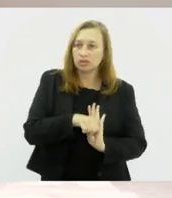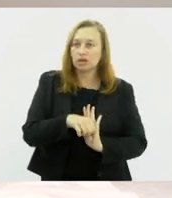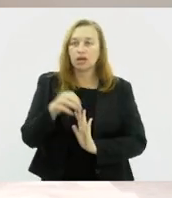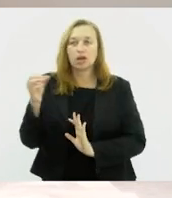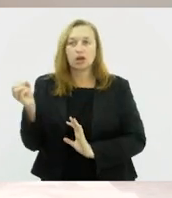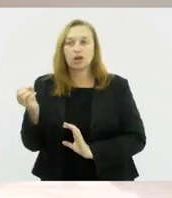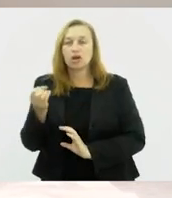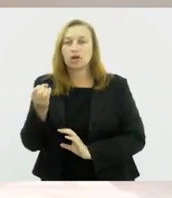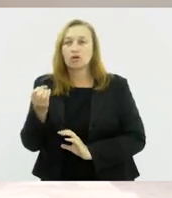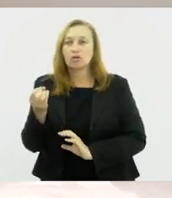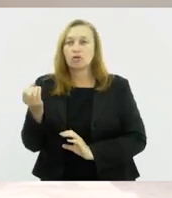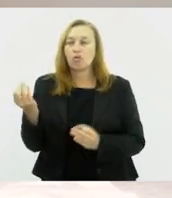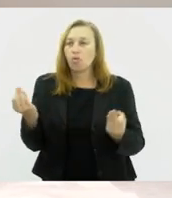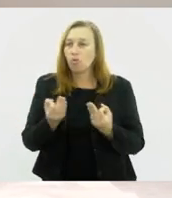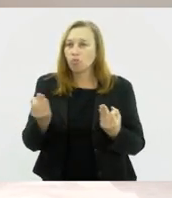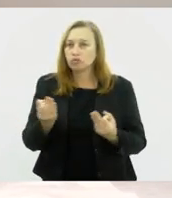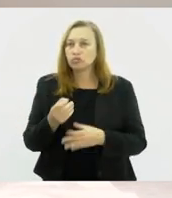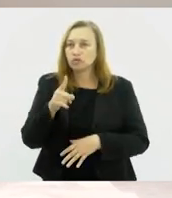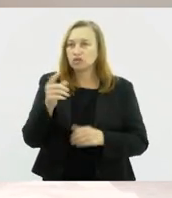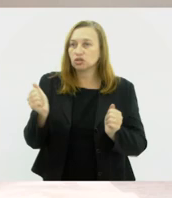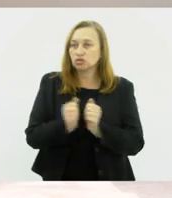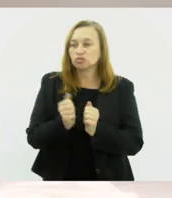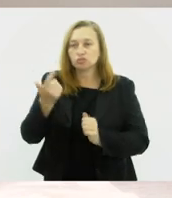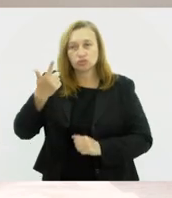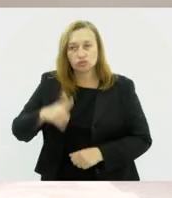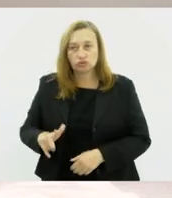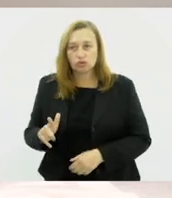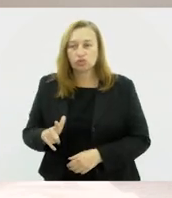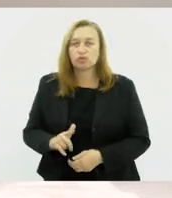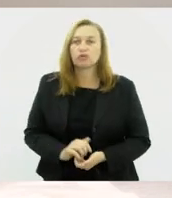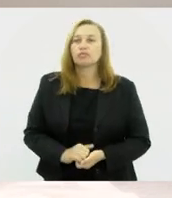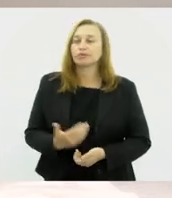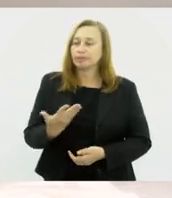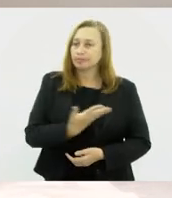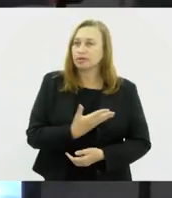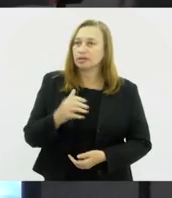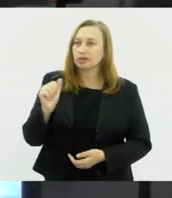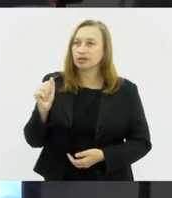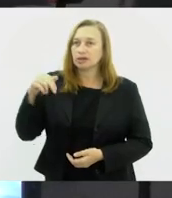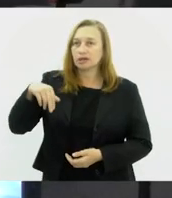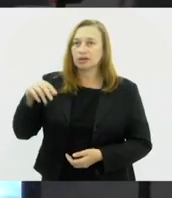ótimo ter aqui você conosco mais uma vez companheiro